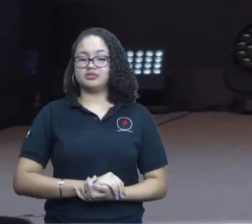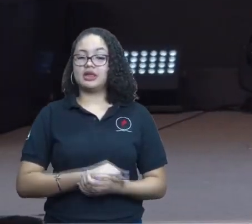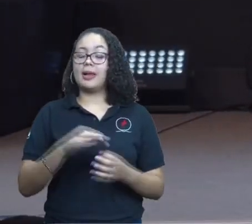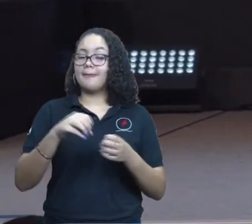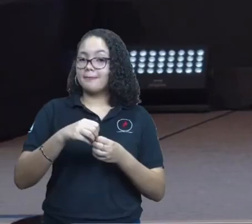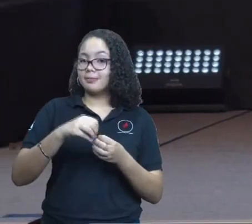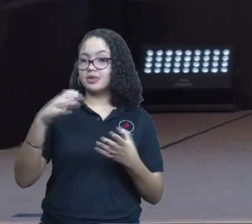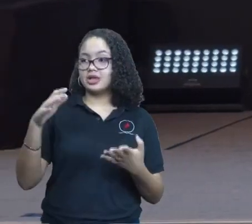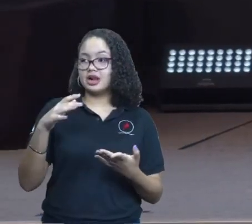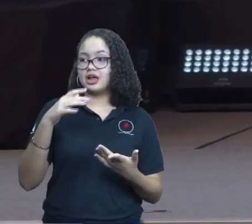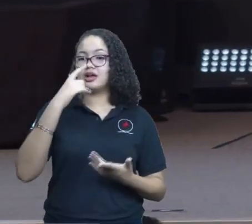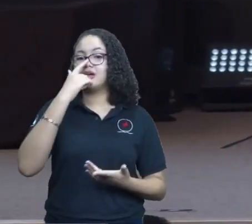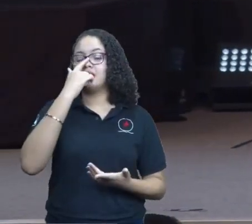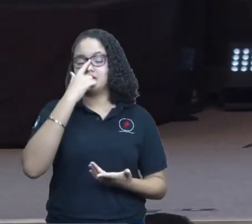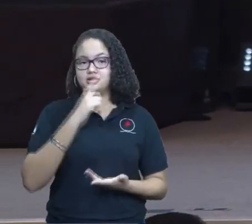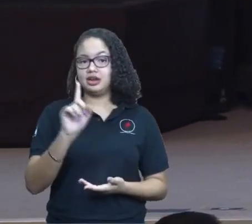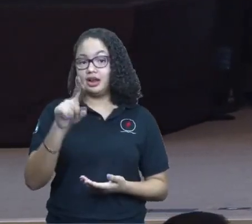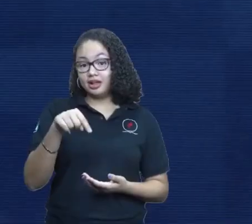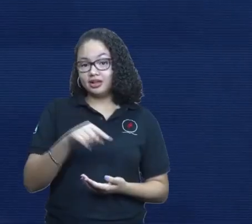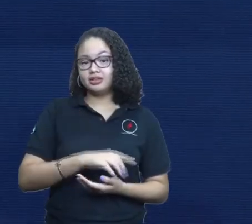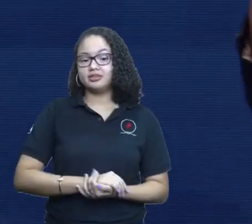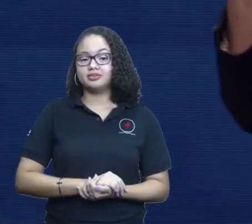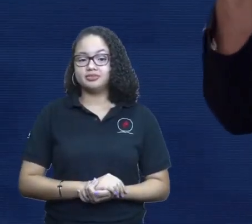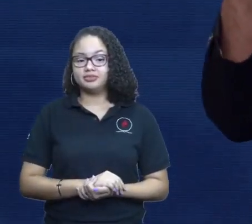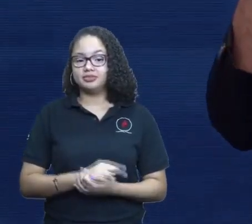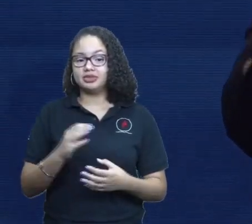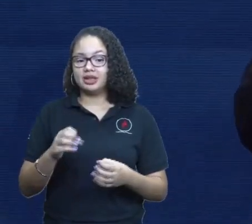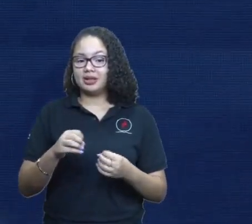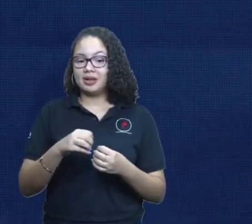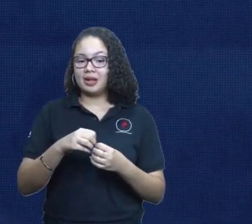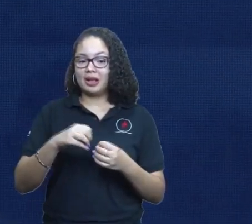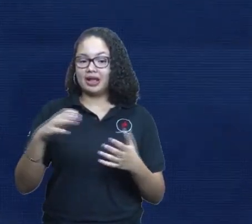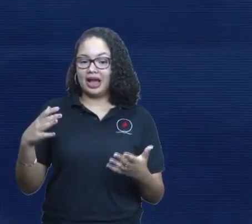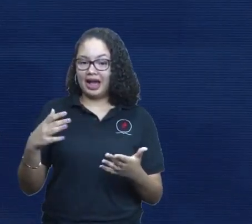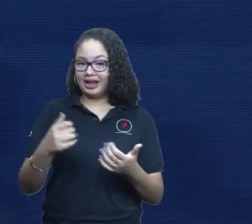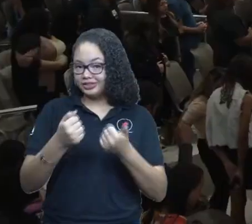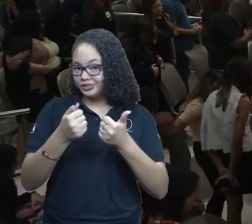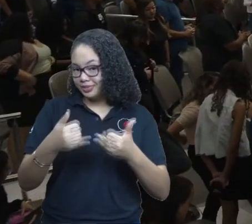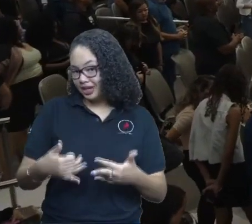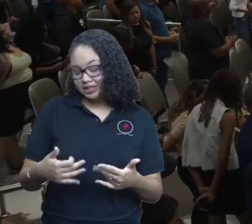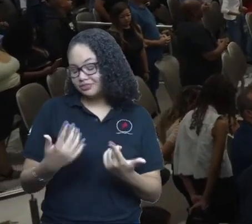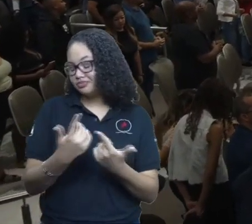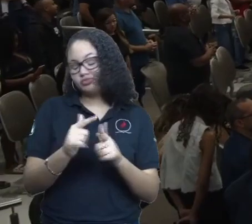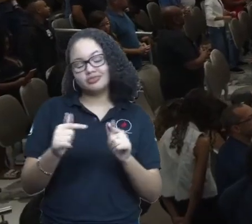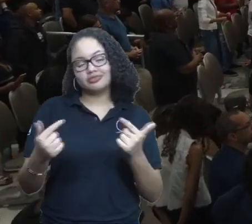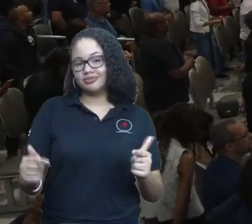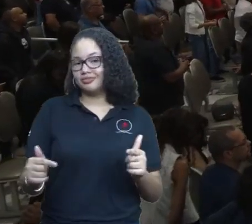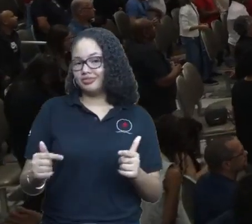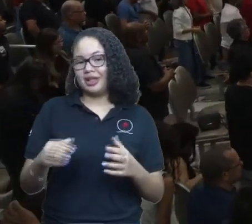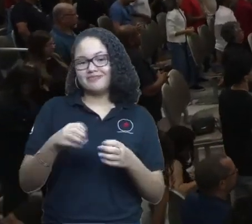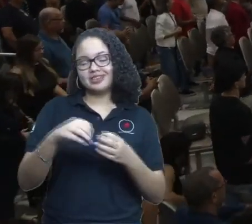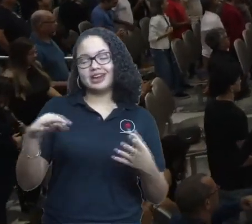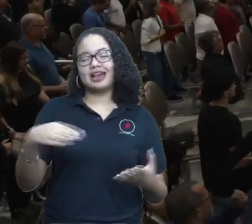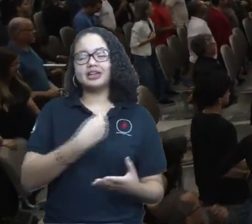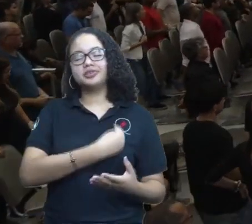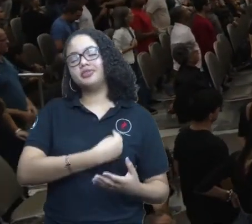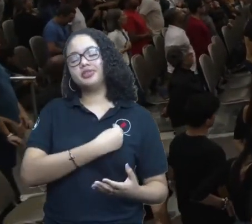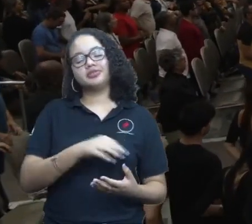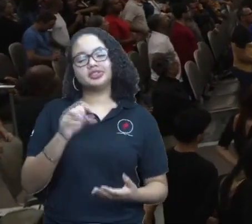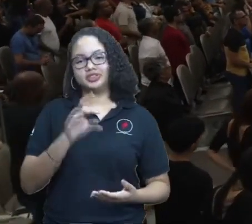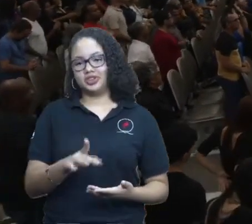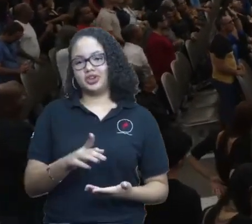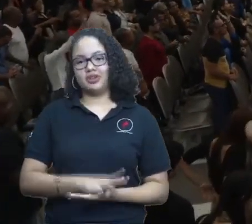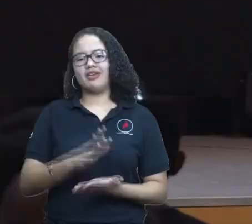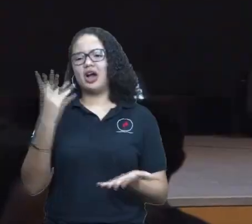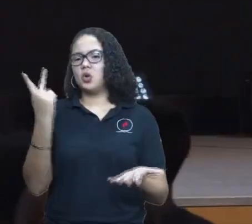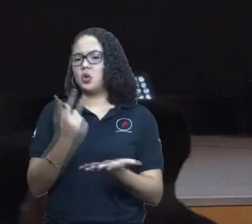É Milagre milagre não se explica milagre se vive vai chegar na sua